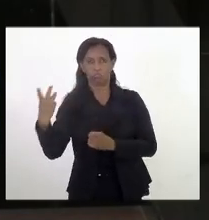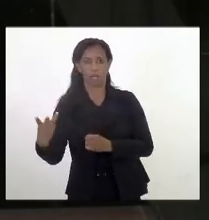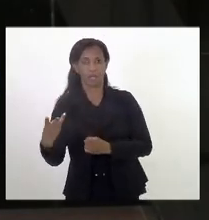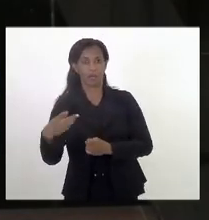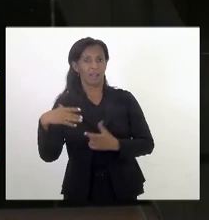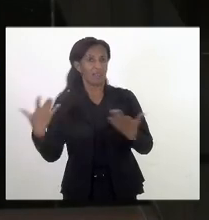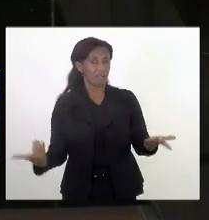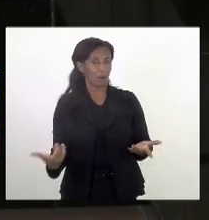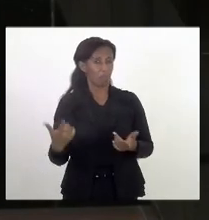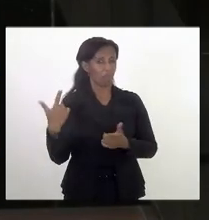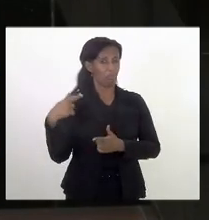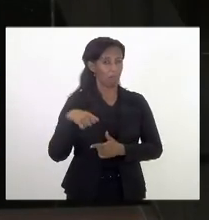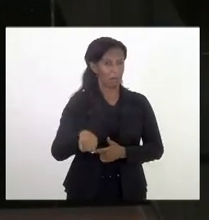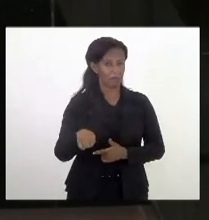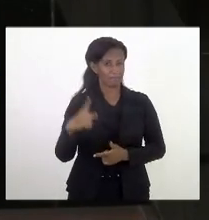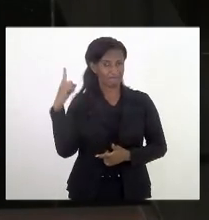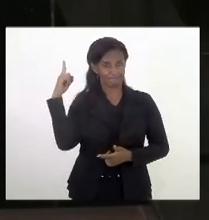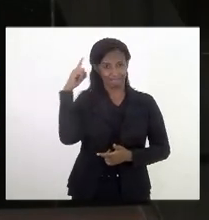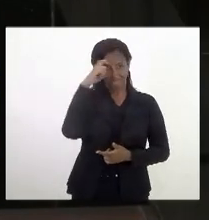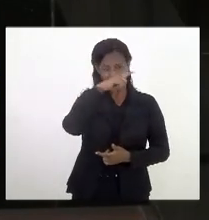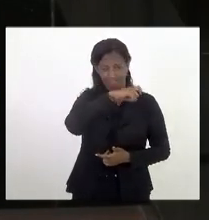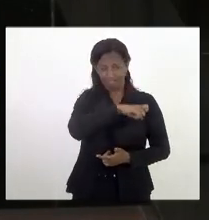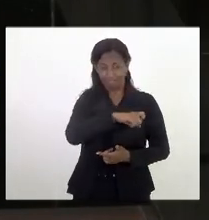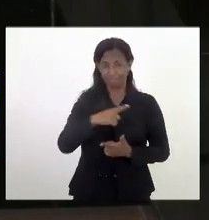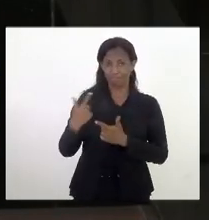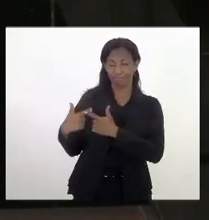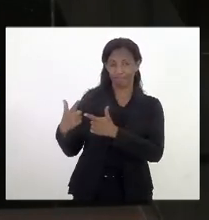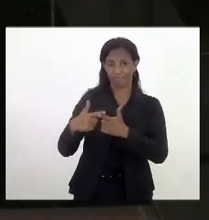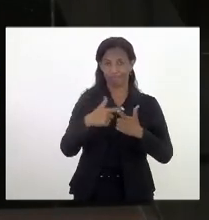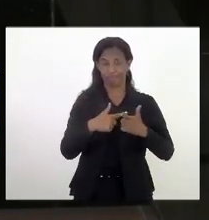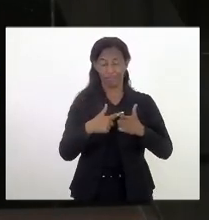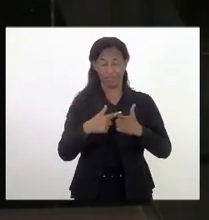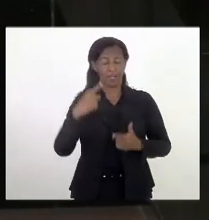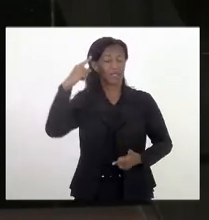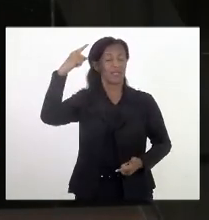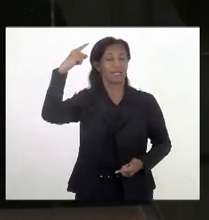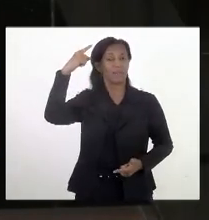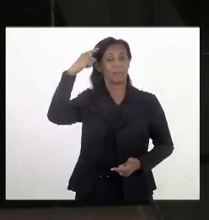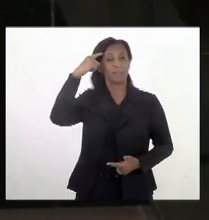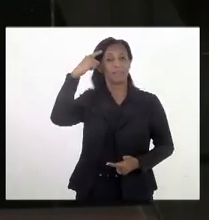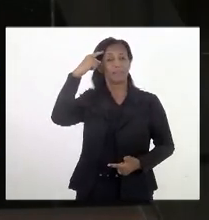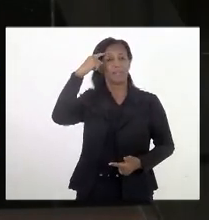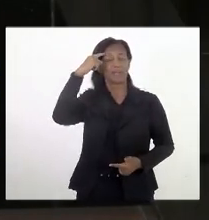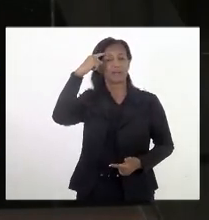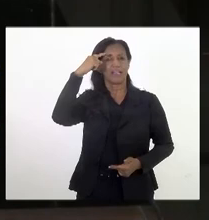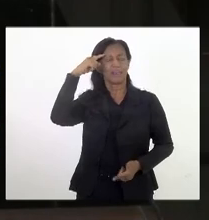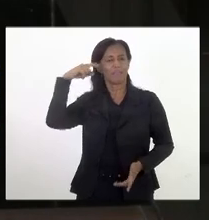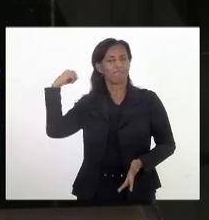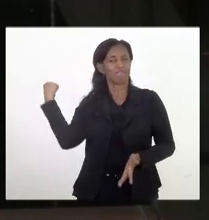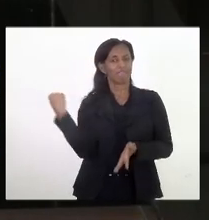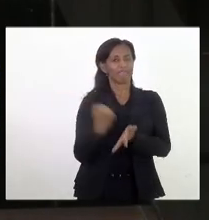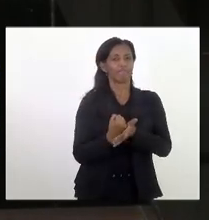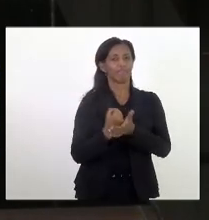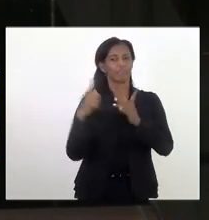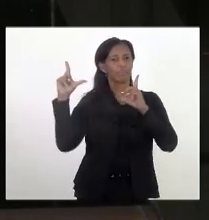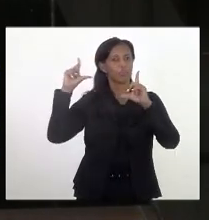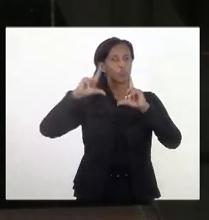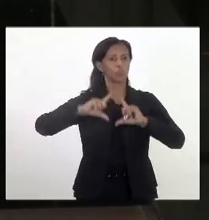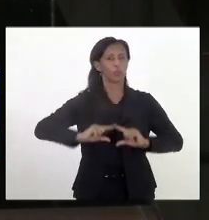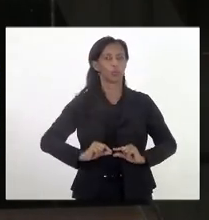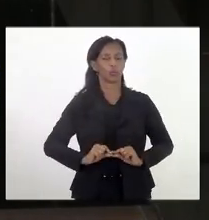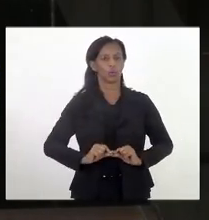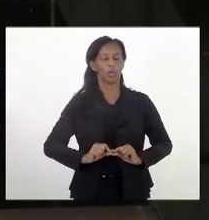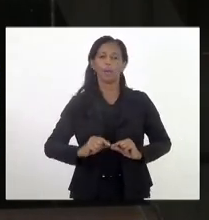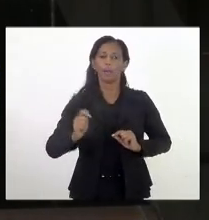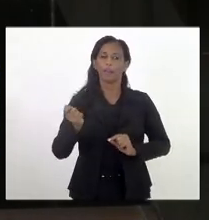remédio amargo, é necessário que a gente reflita para minimizar esses impactos, para que eles não